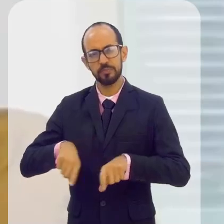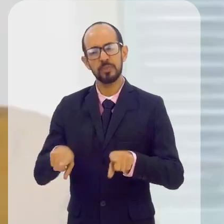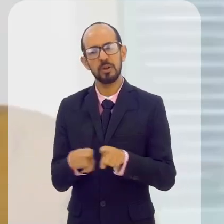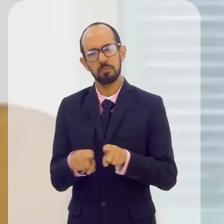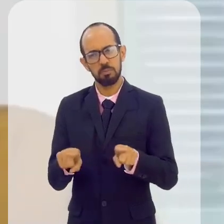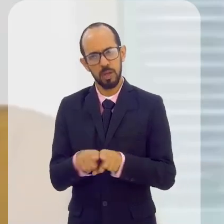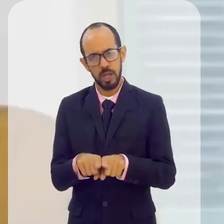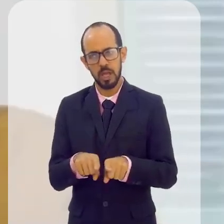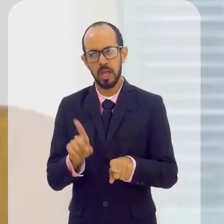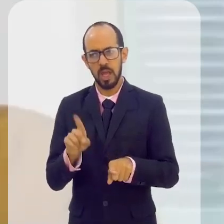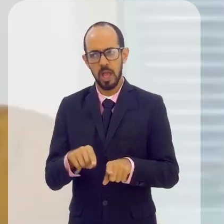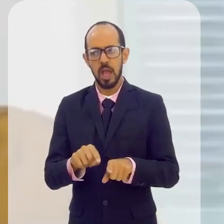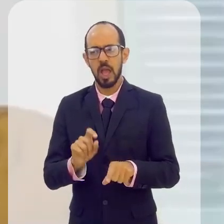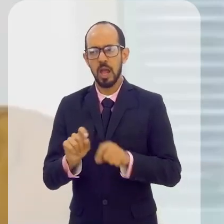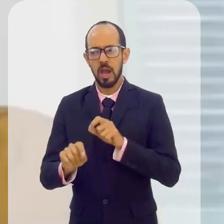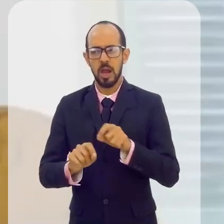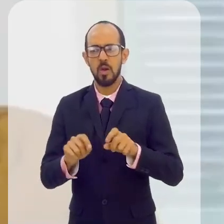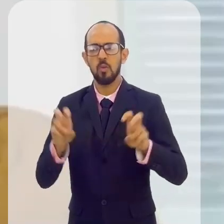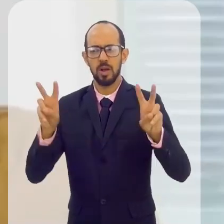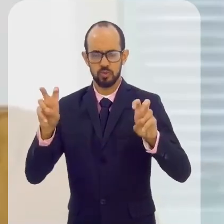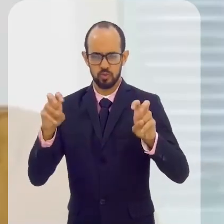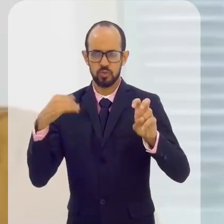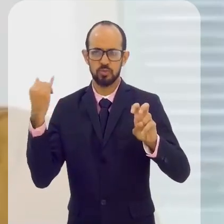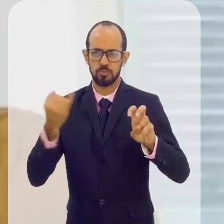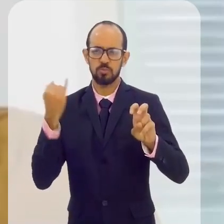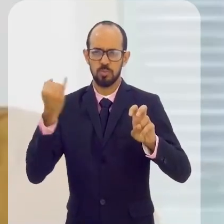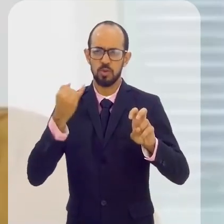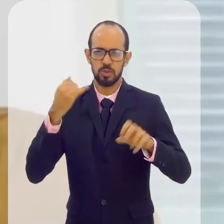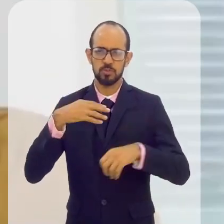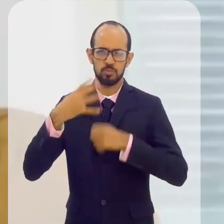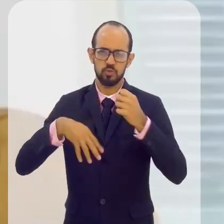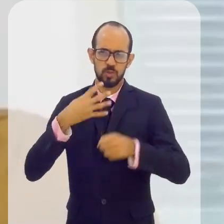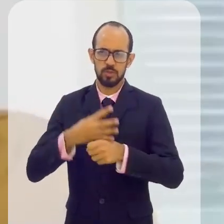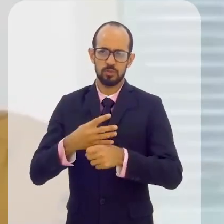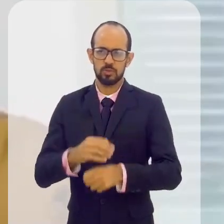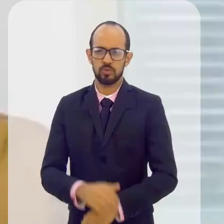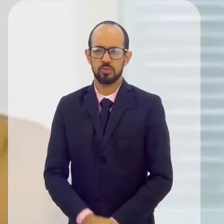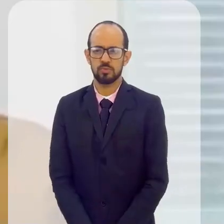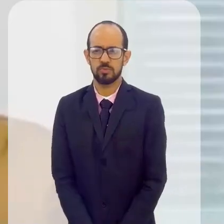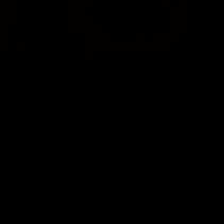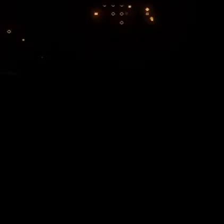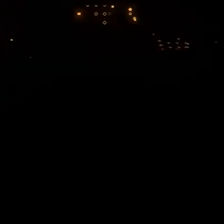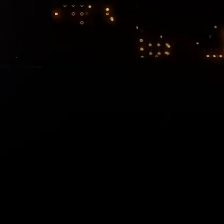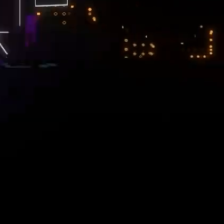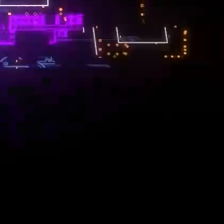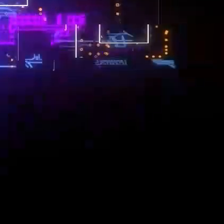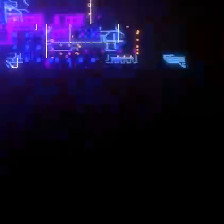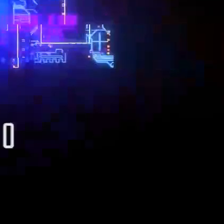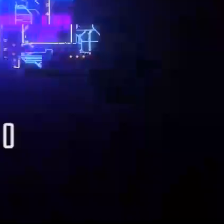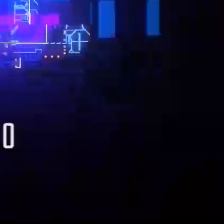acho que também é uma pauta mandatória aí para os próximos 4 anos.